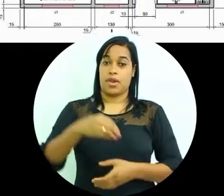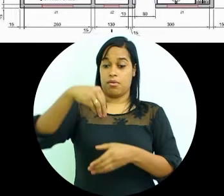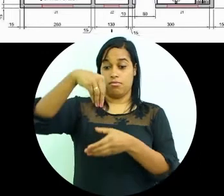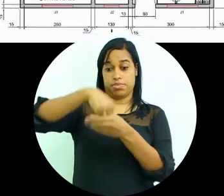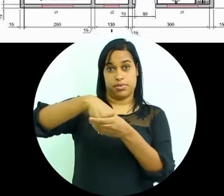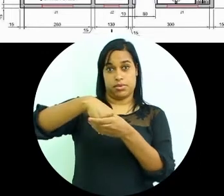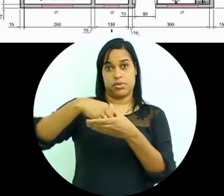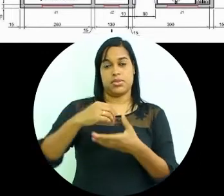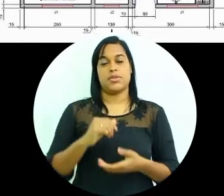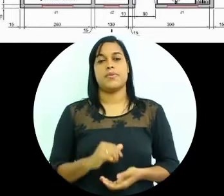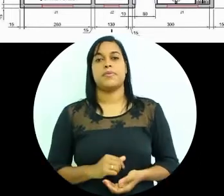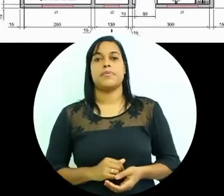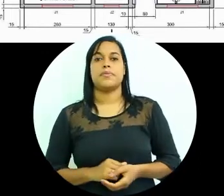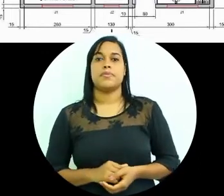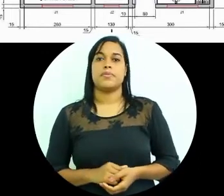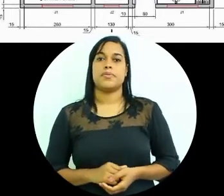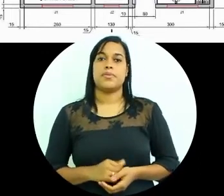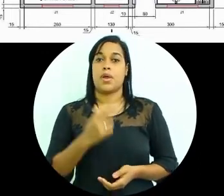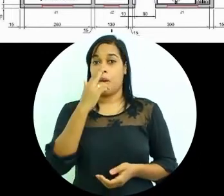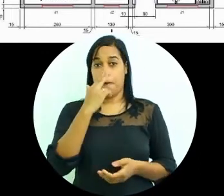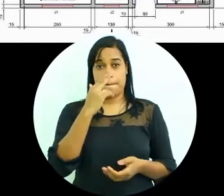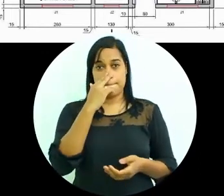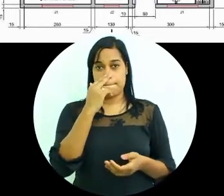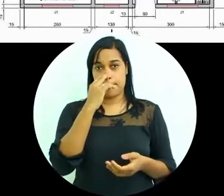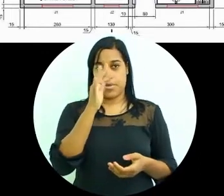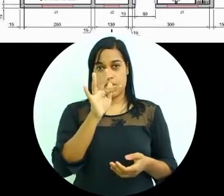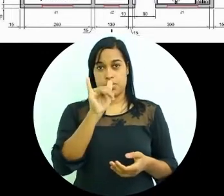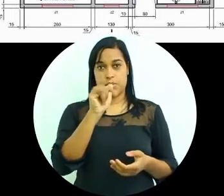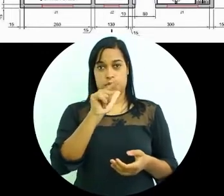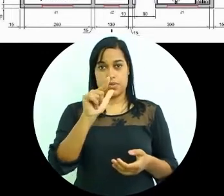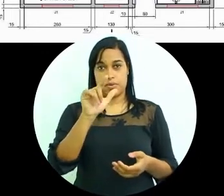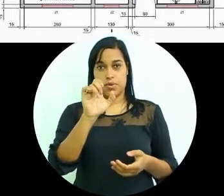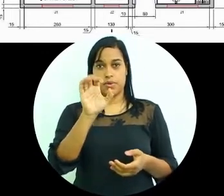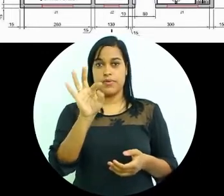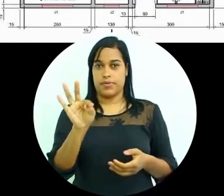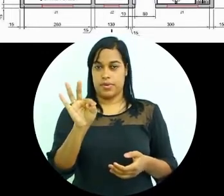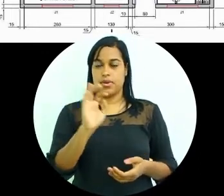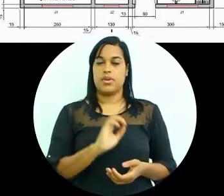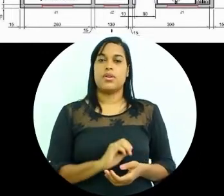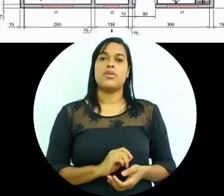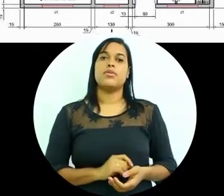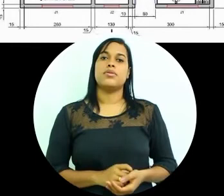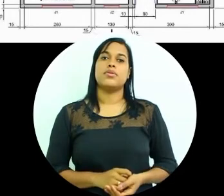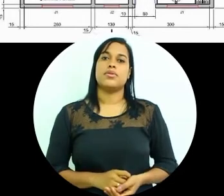no canto interno e o mesmo comando Fillet